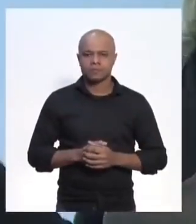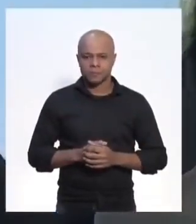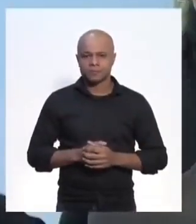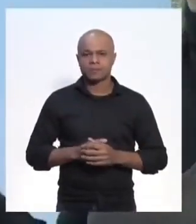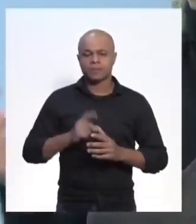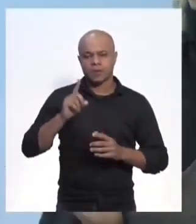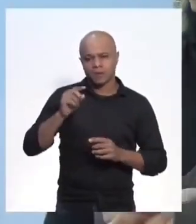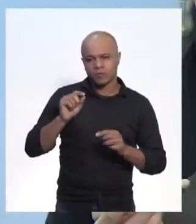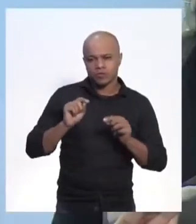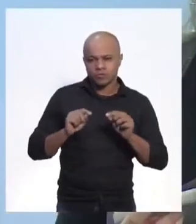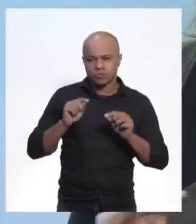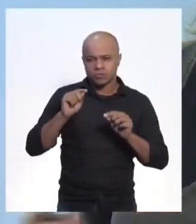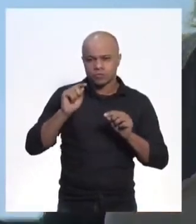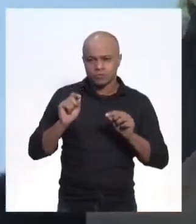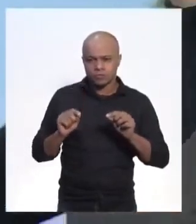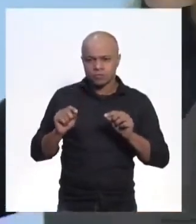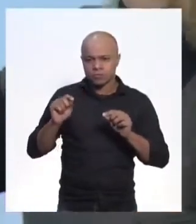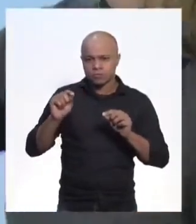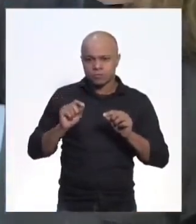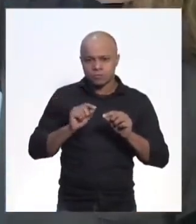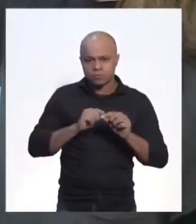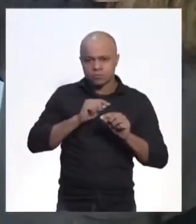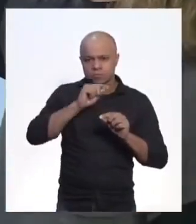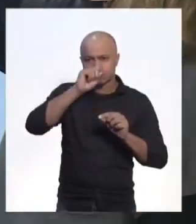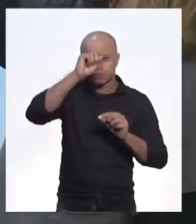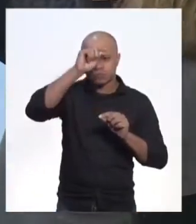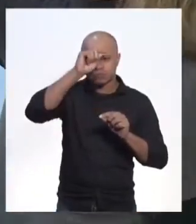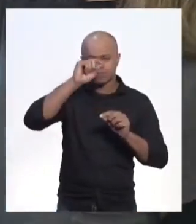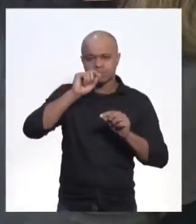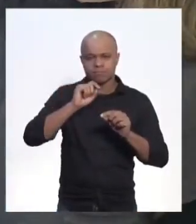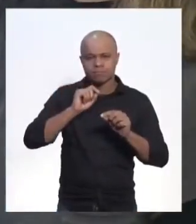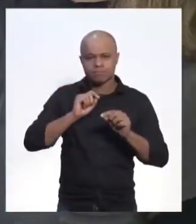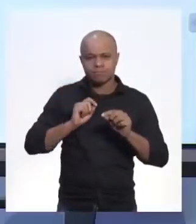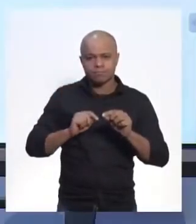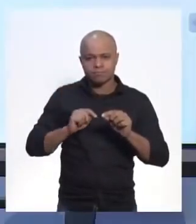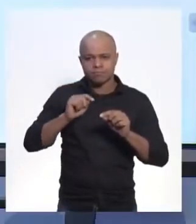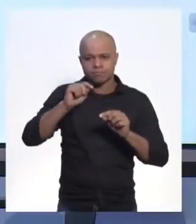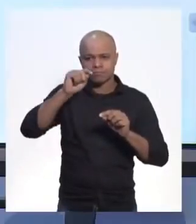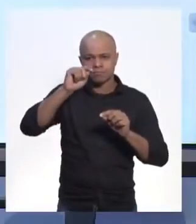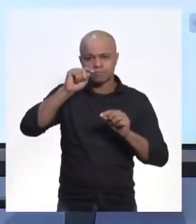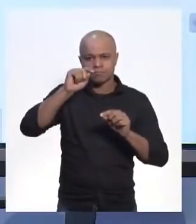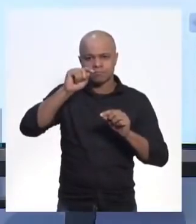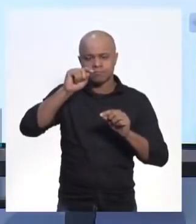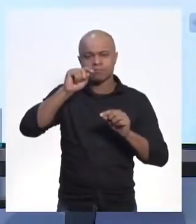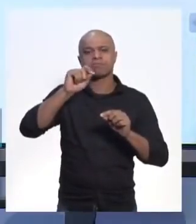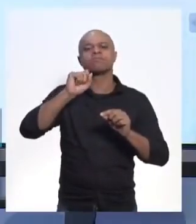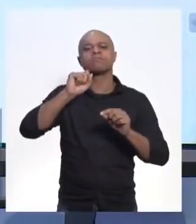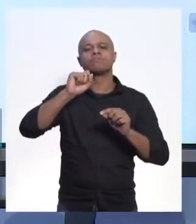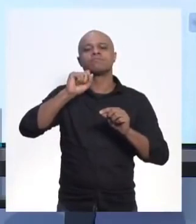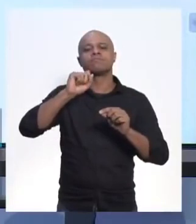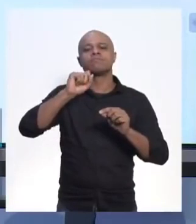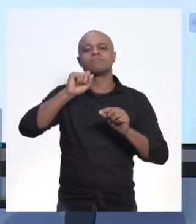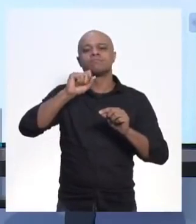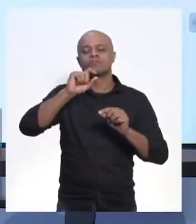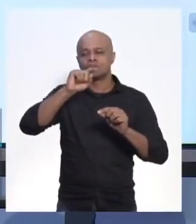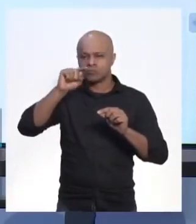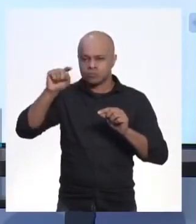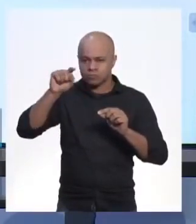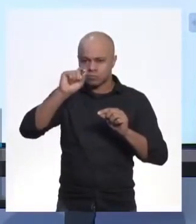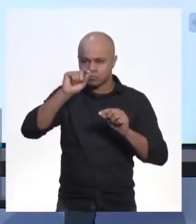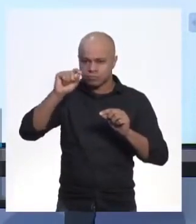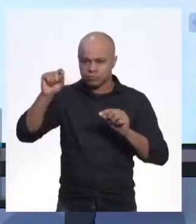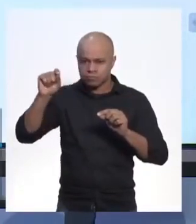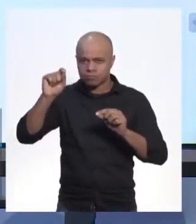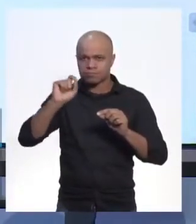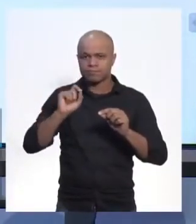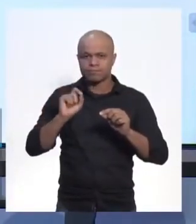gente foi ligando os pontos de acordo com a tabela. O -2 foi ligado com o número 4, marcamos o primeiro pontinho. O -1 ligado com o